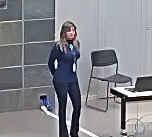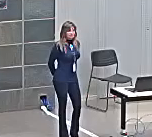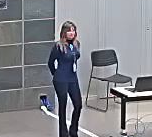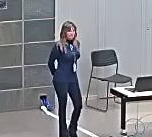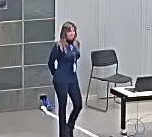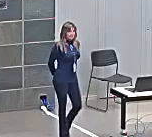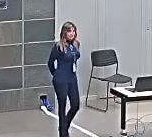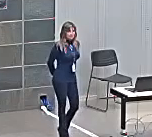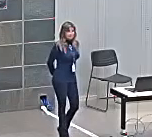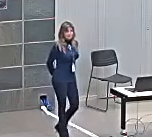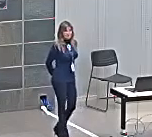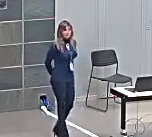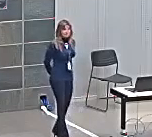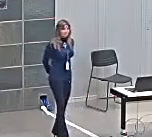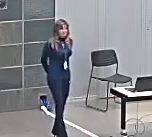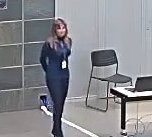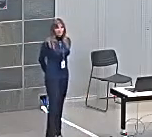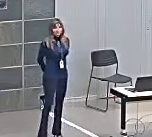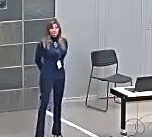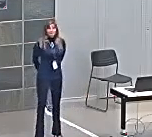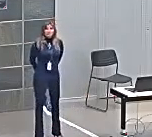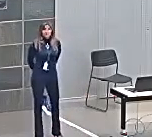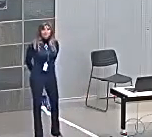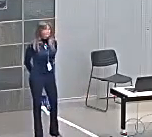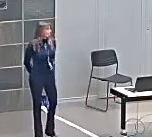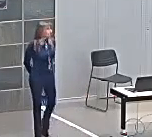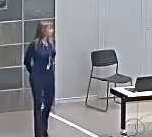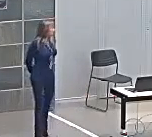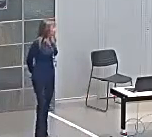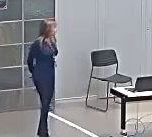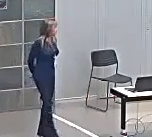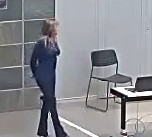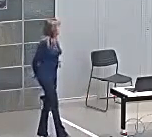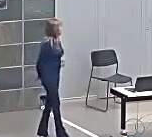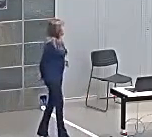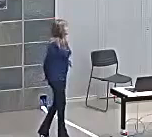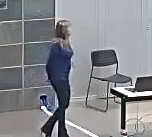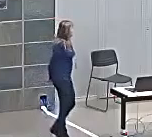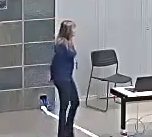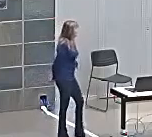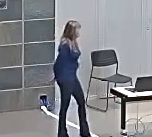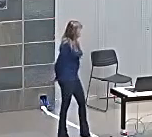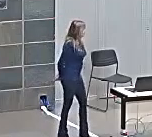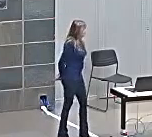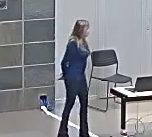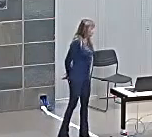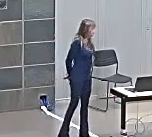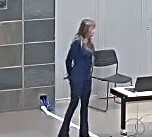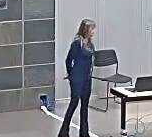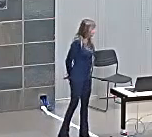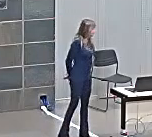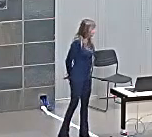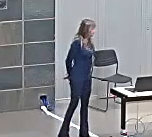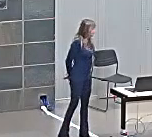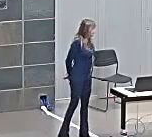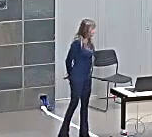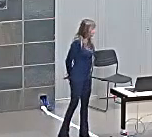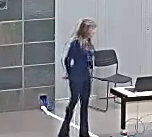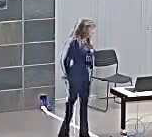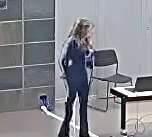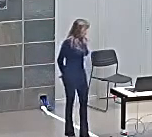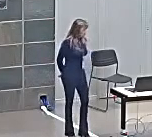pedido de requerimento dessa comissão ou dessa mesa e através dessa audiência que eu tenho